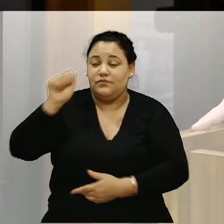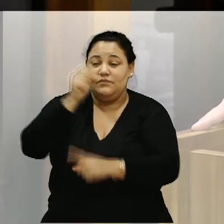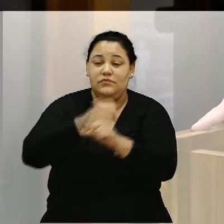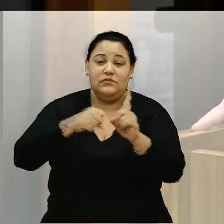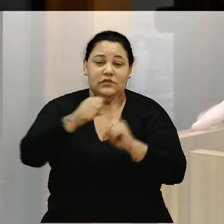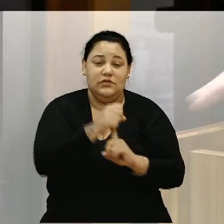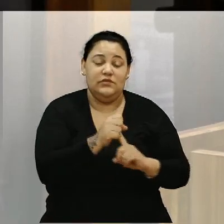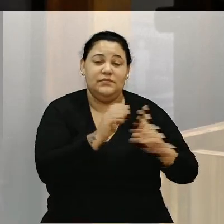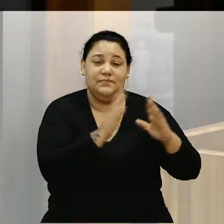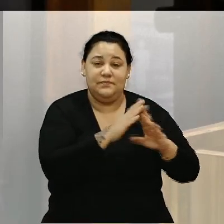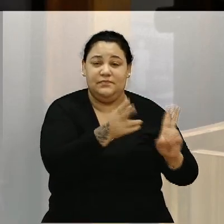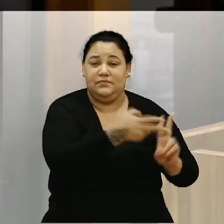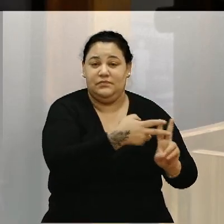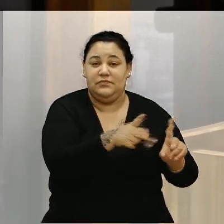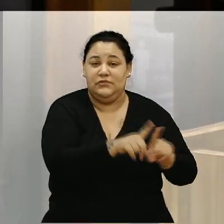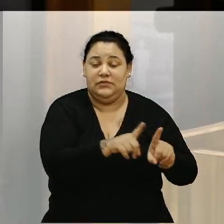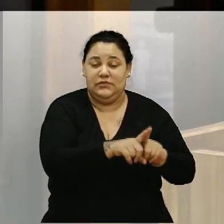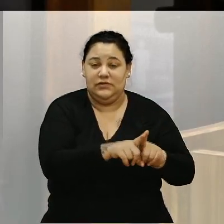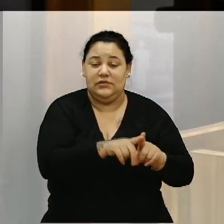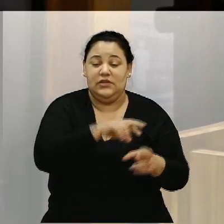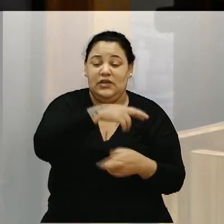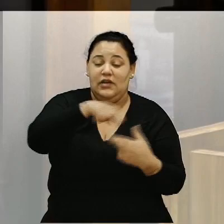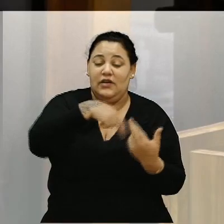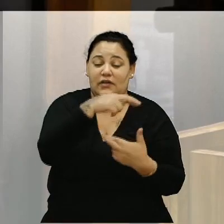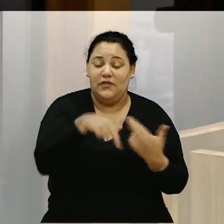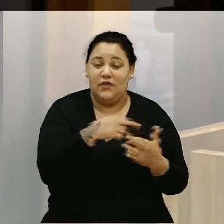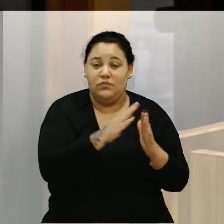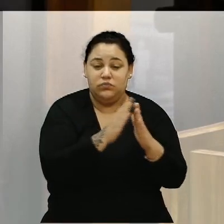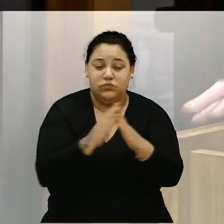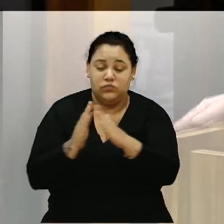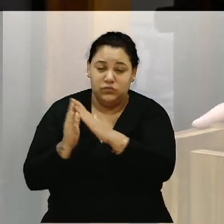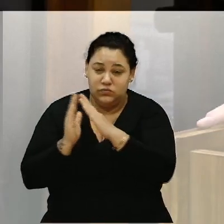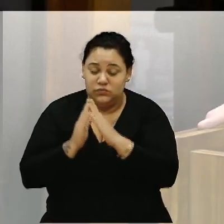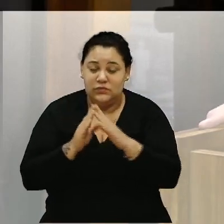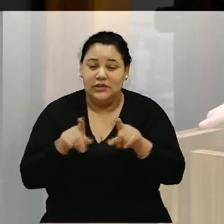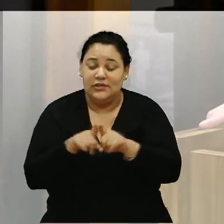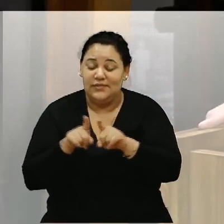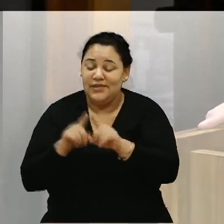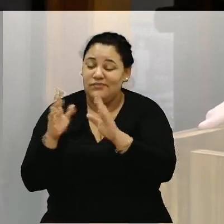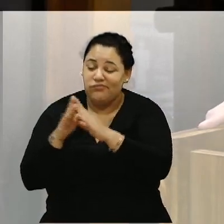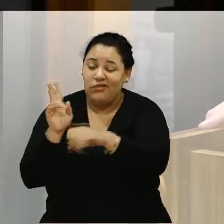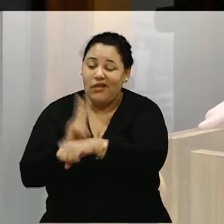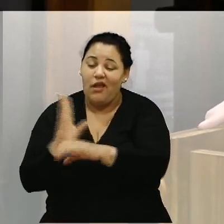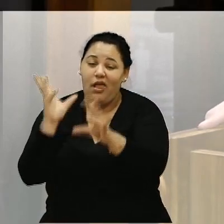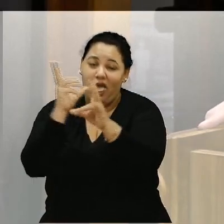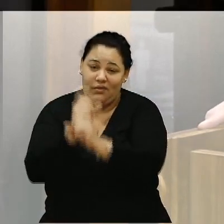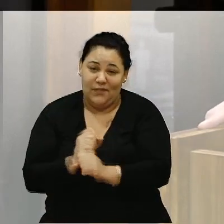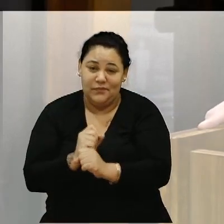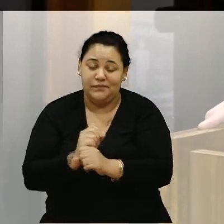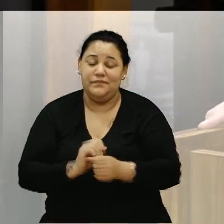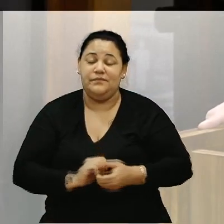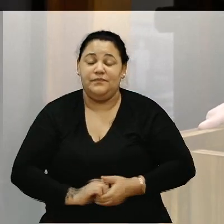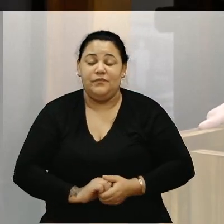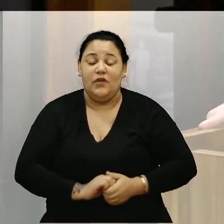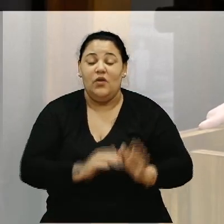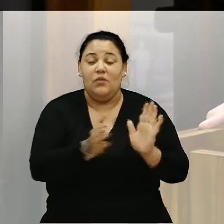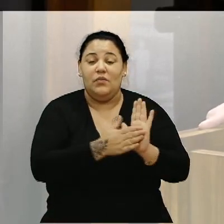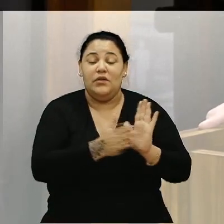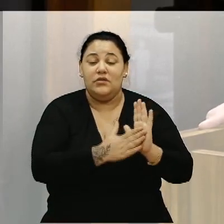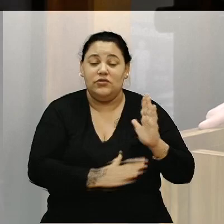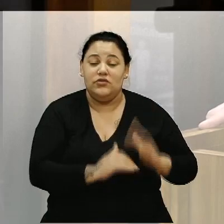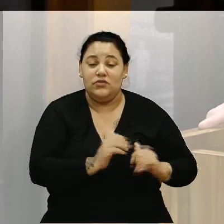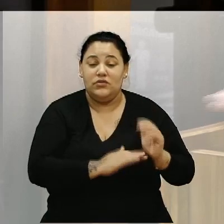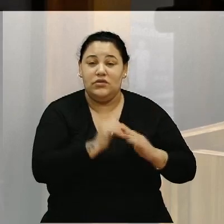prisionais, reforma e construção de unidades habitacionais e abrigo aos animais. O plano de